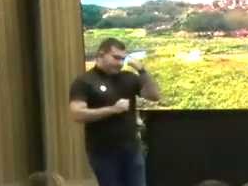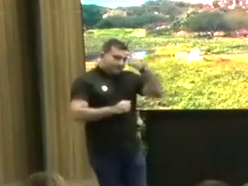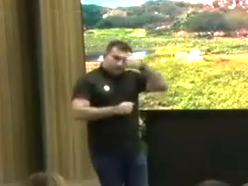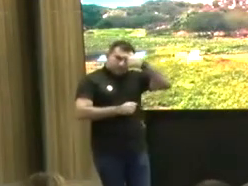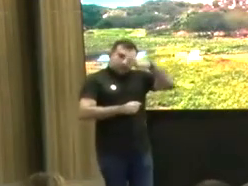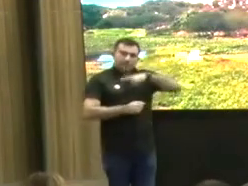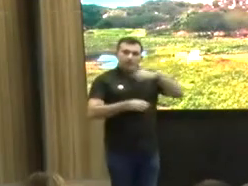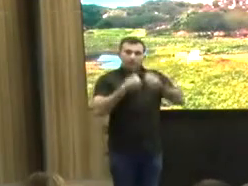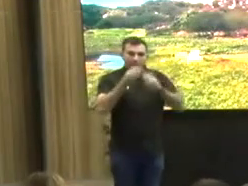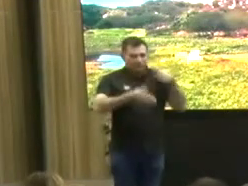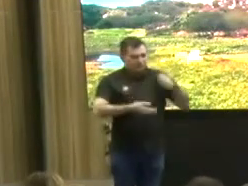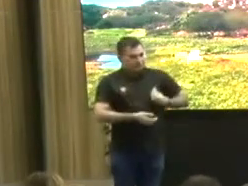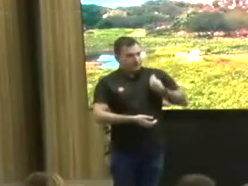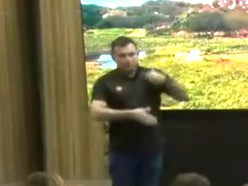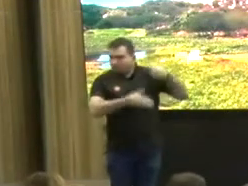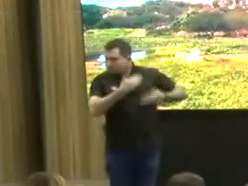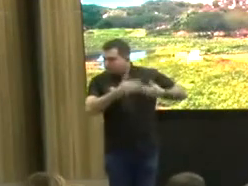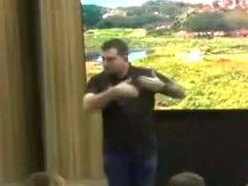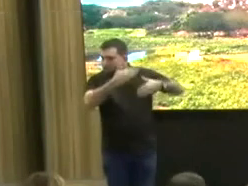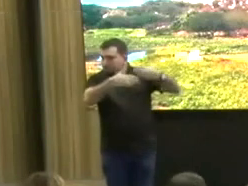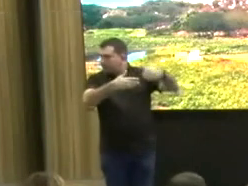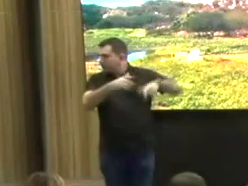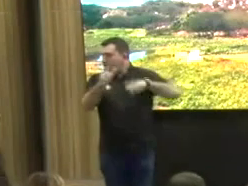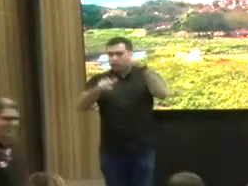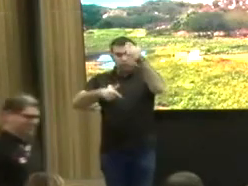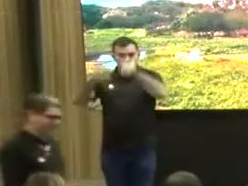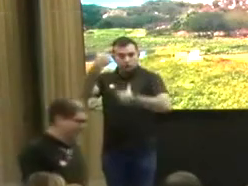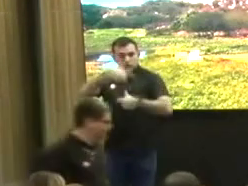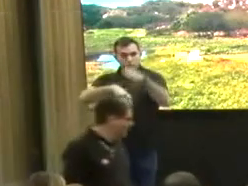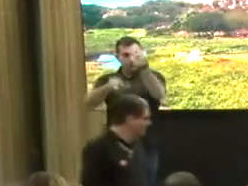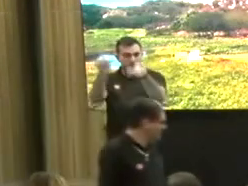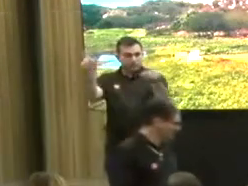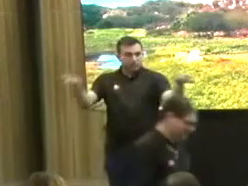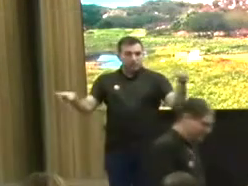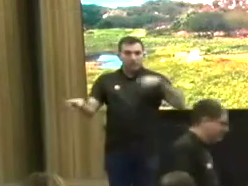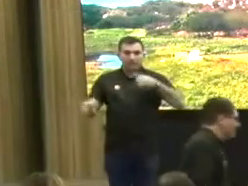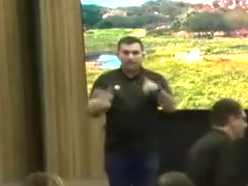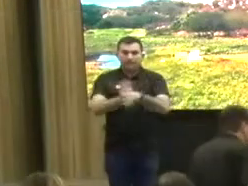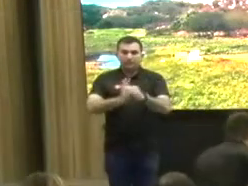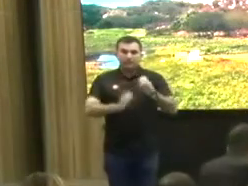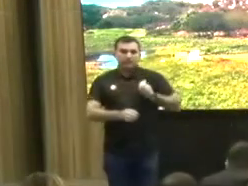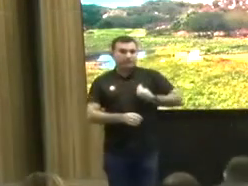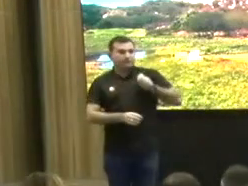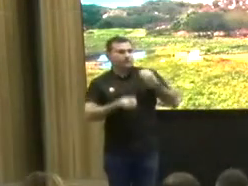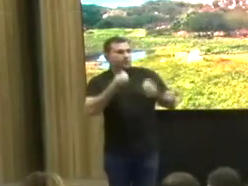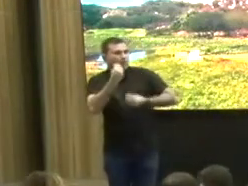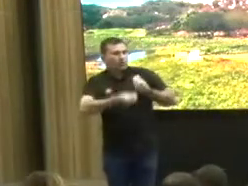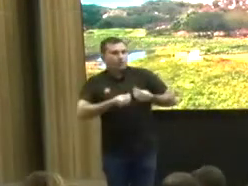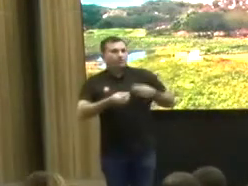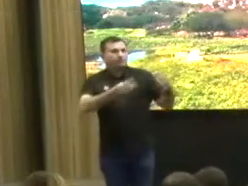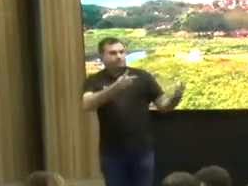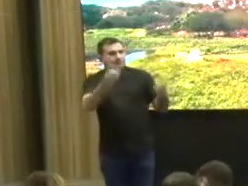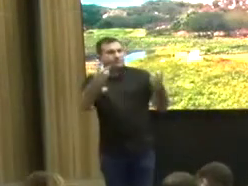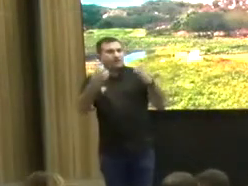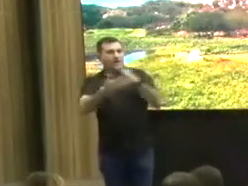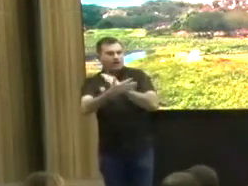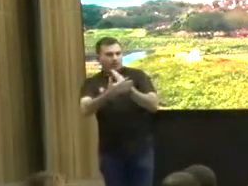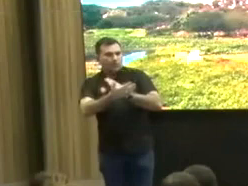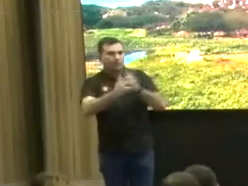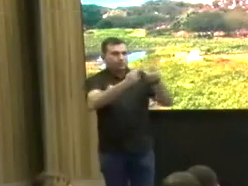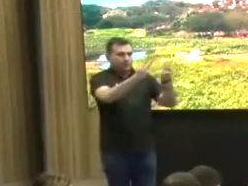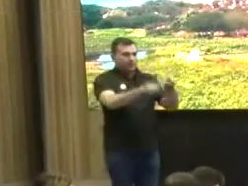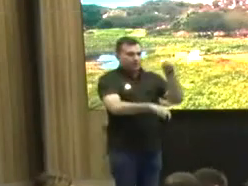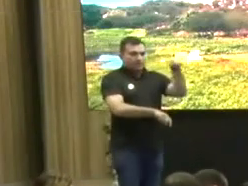como é o desenvolvimento do sujeito ao longo do curso da vida. Ele capta, por exemplo, questões da educação